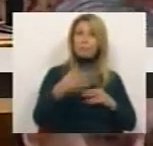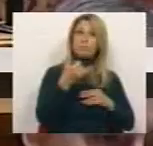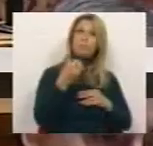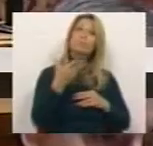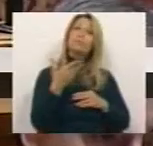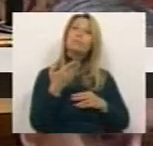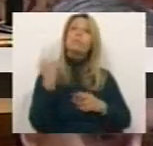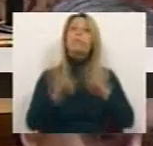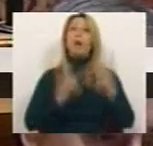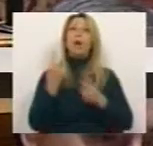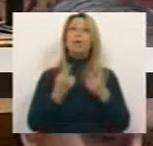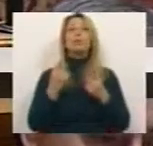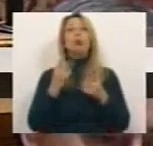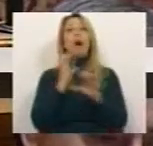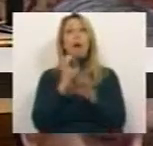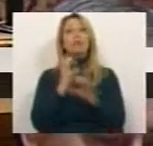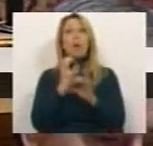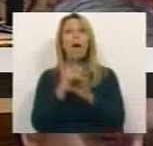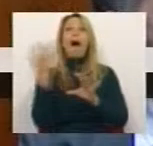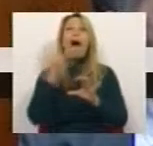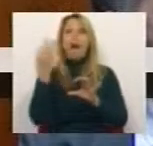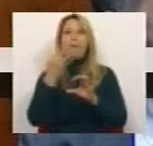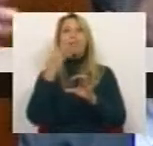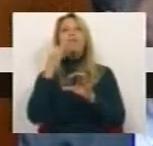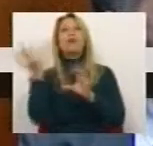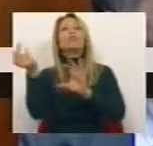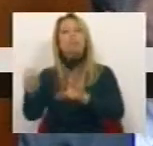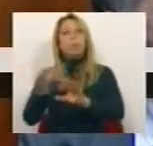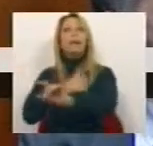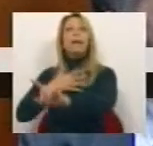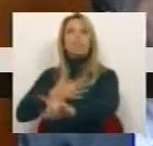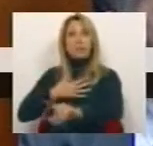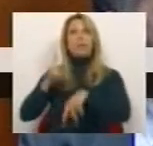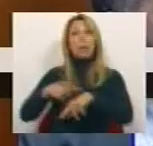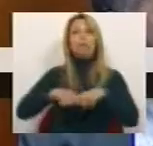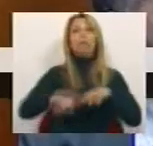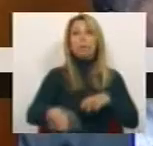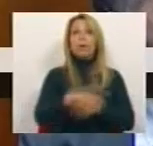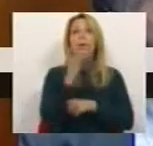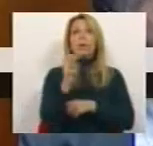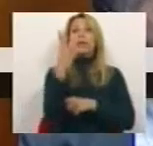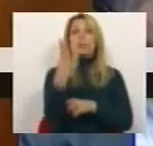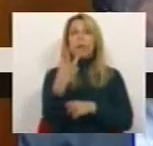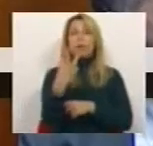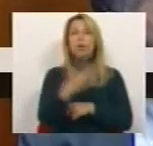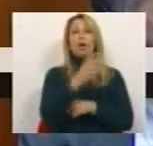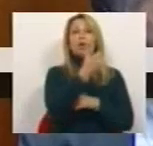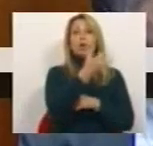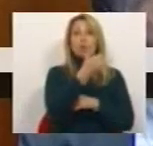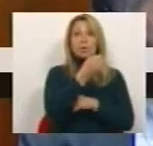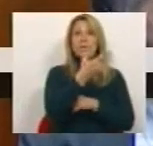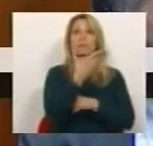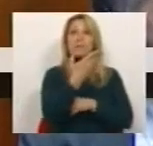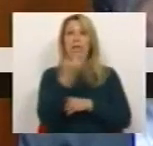alguns desses autocarros cheguem à empresa. Qual é o período de tempo? São 3 anos, 2017 a 2019, mas certamente